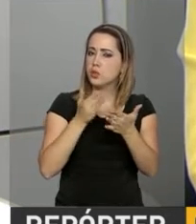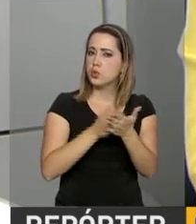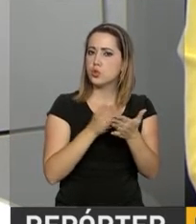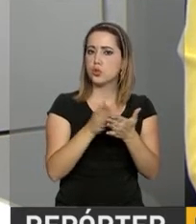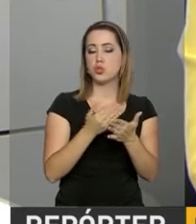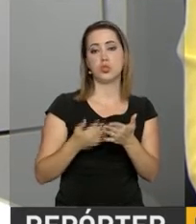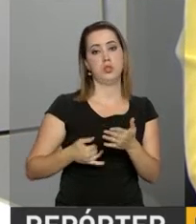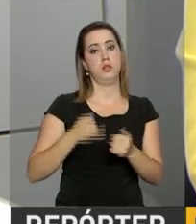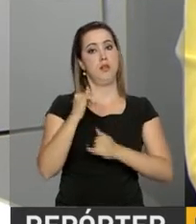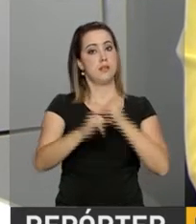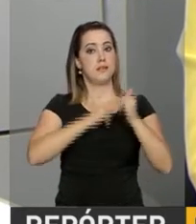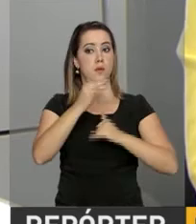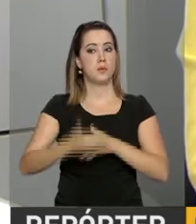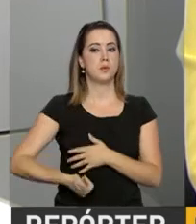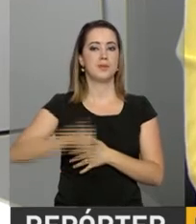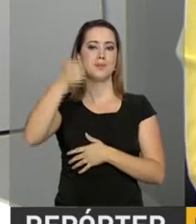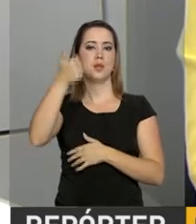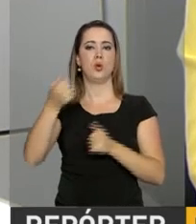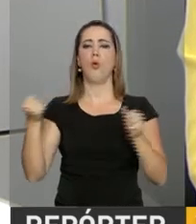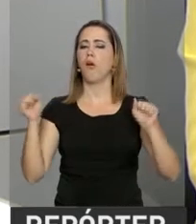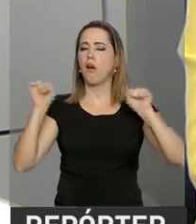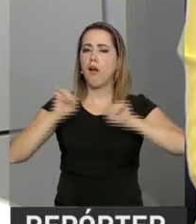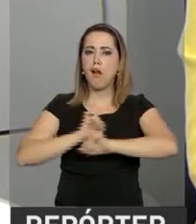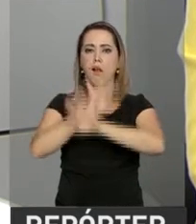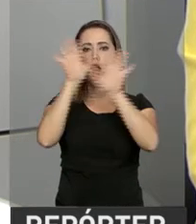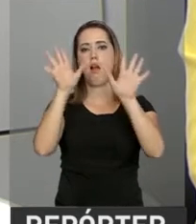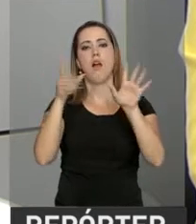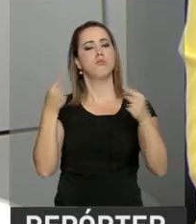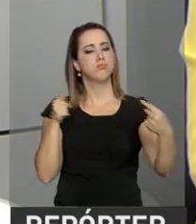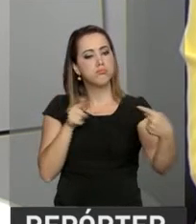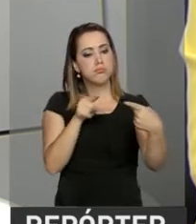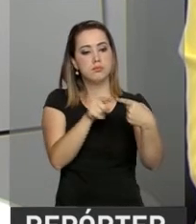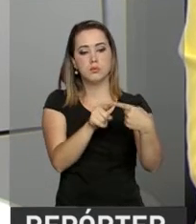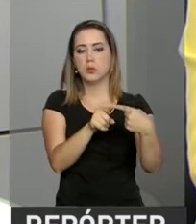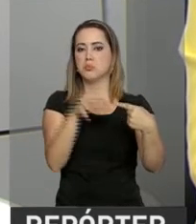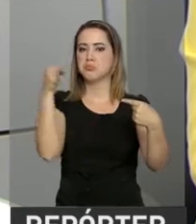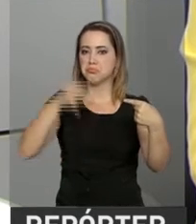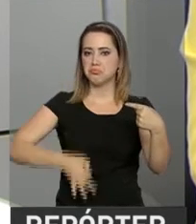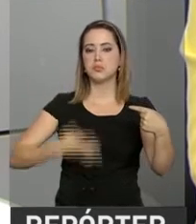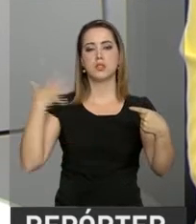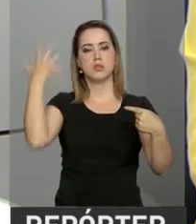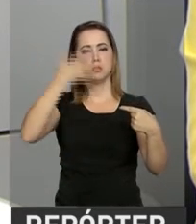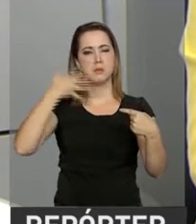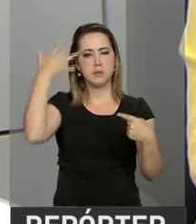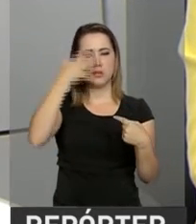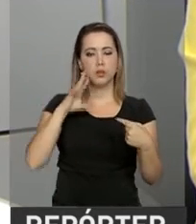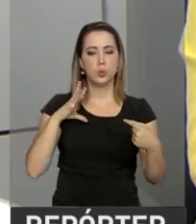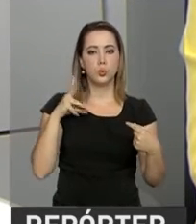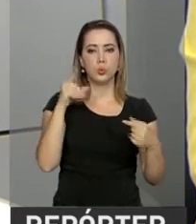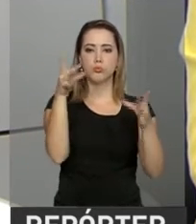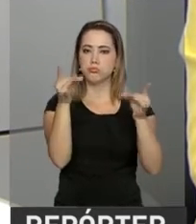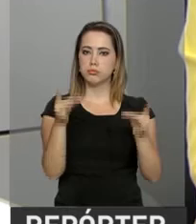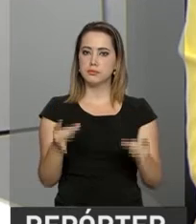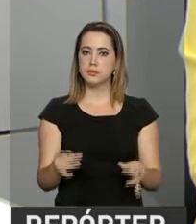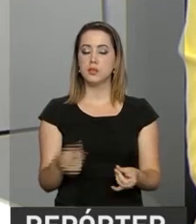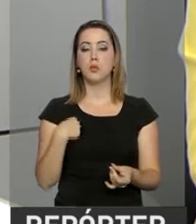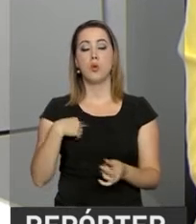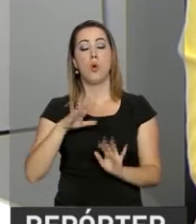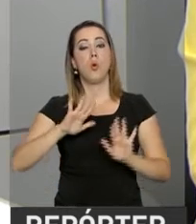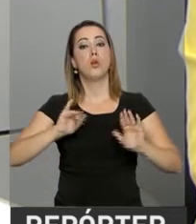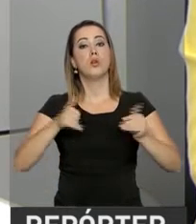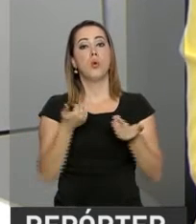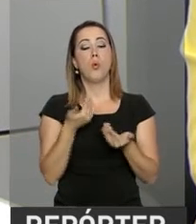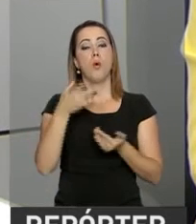linguagem clara objetiva que os consumidores conheçam quais são as obrigações das operadoras de planos saúde